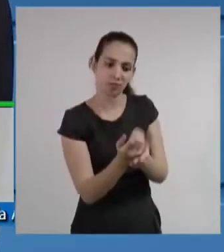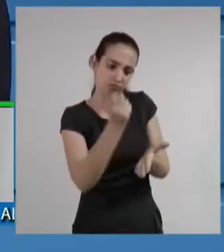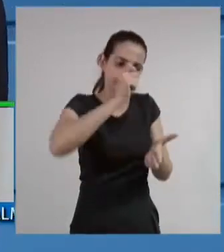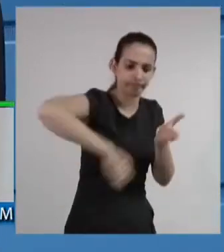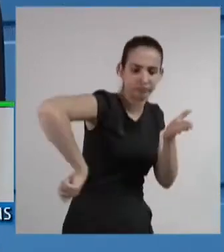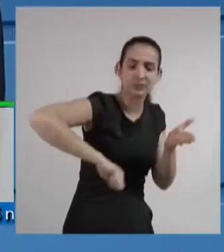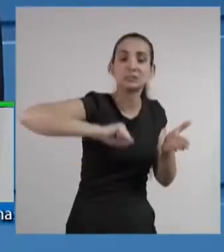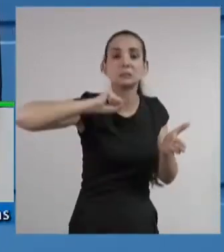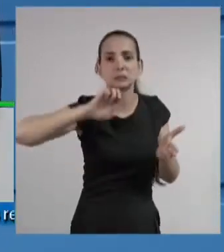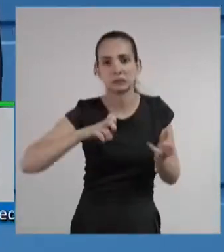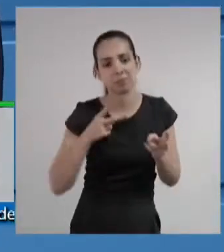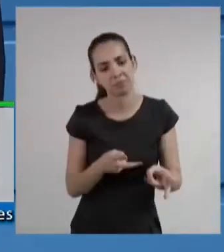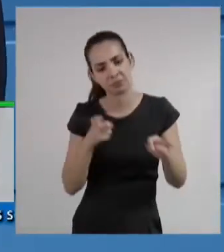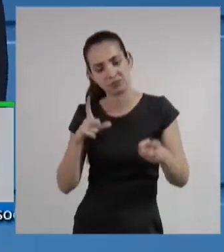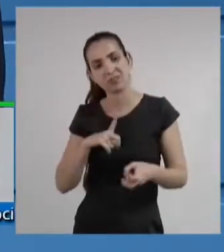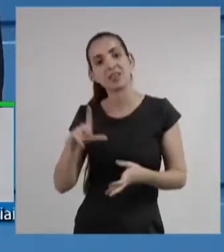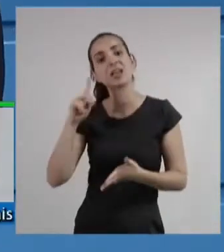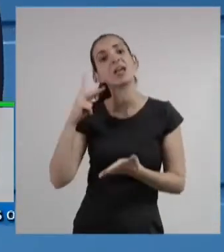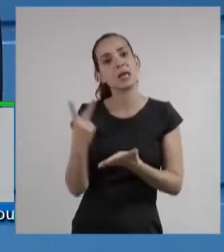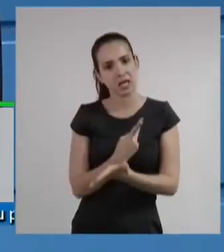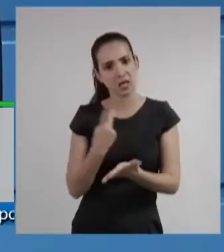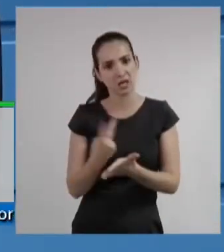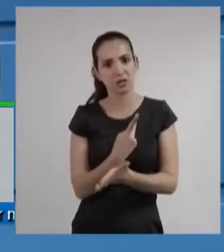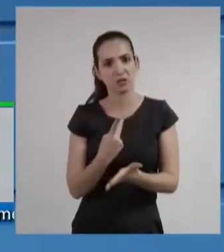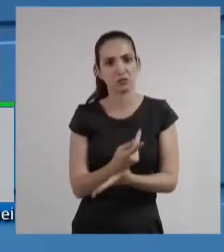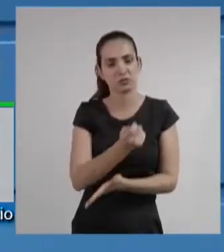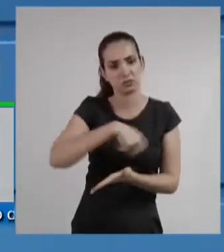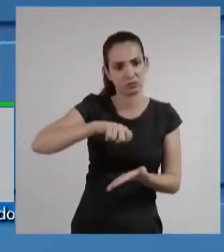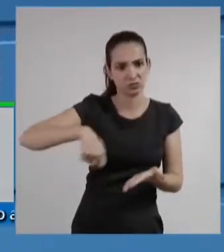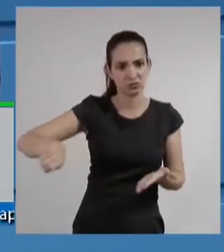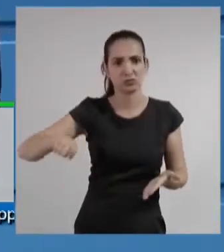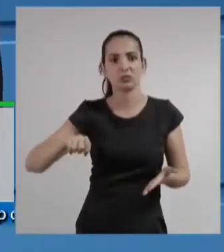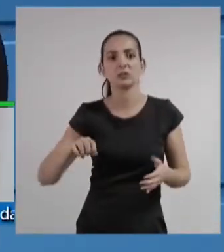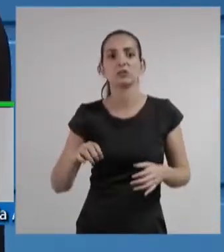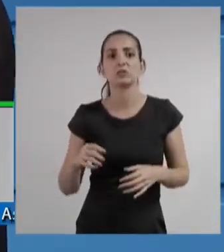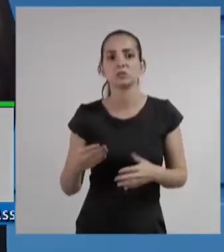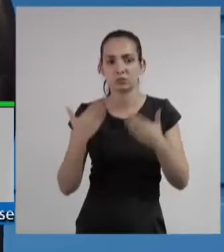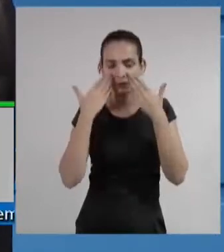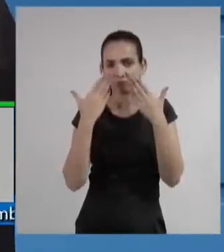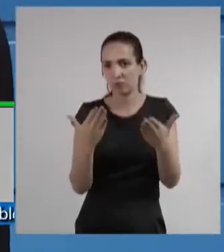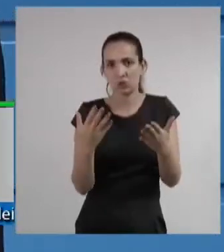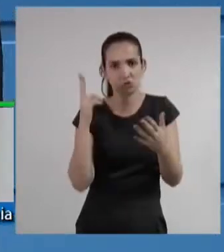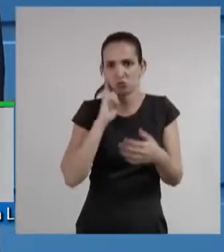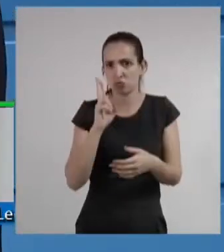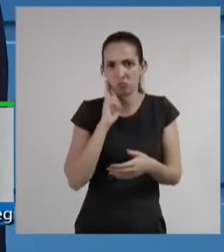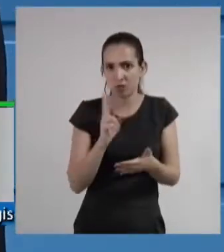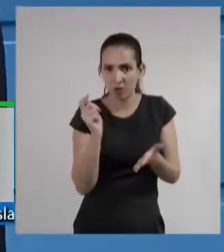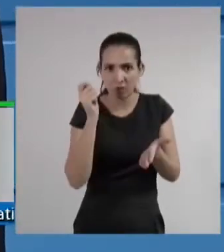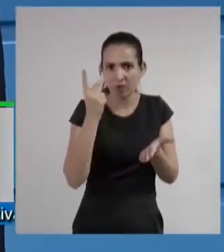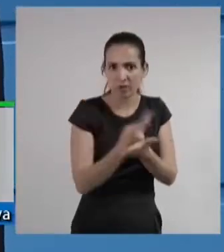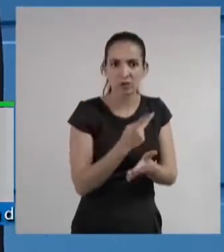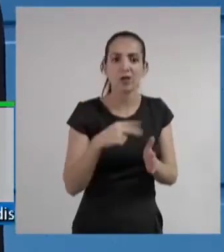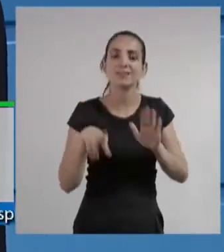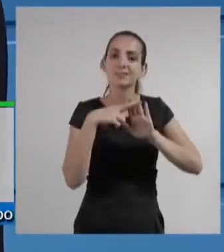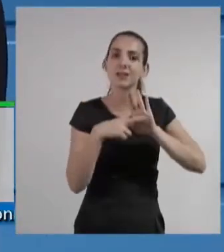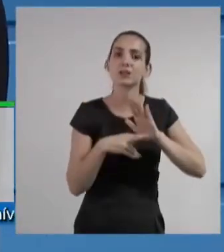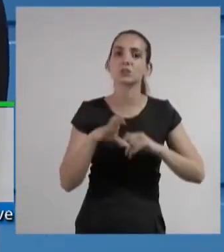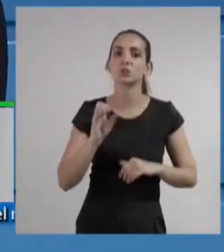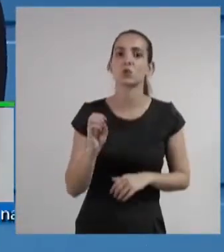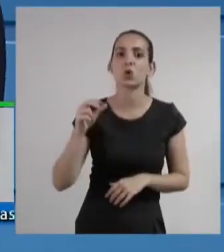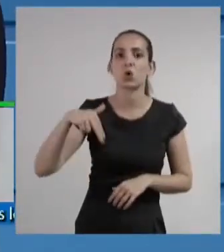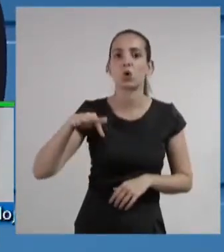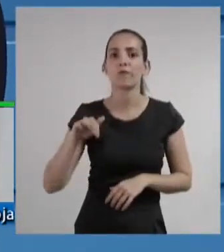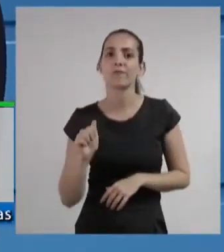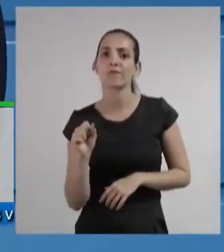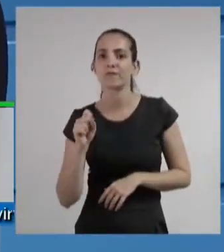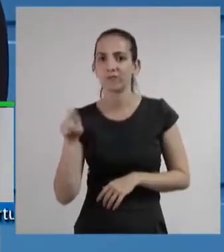constatado, não é, que há erro de redação é manifesto e inequívoco, e as normas do CONFAS ele permite,